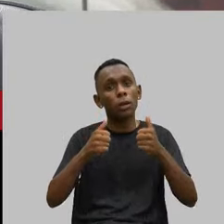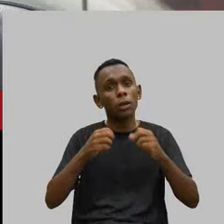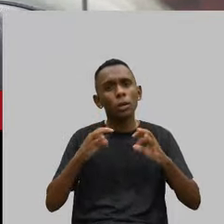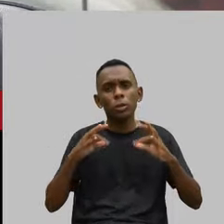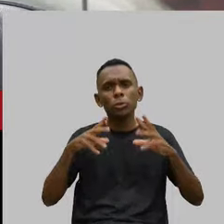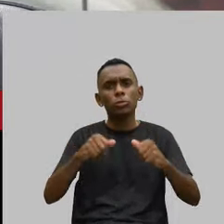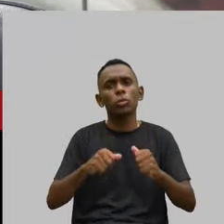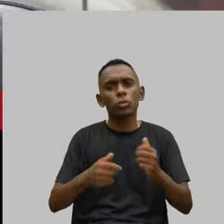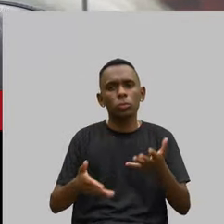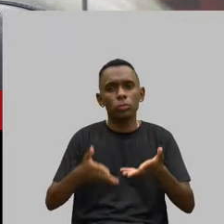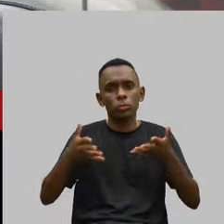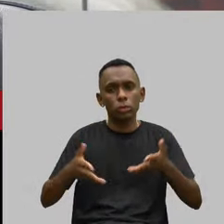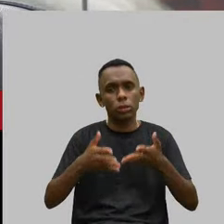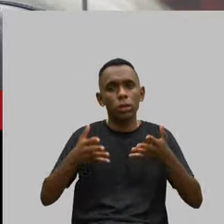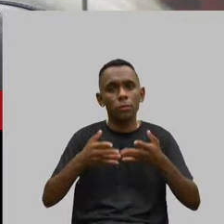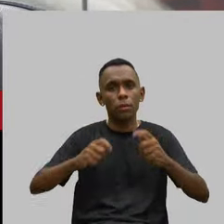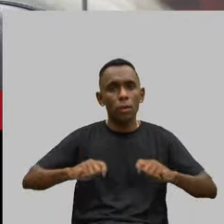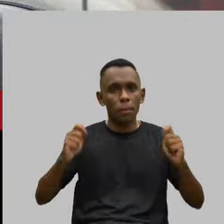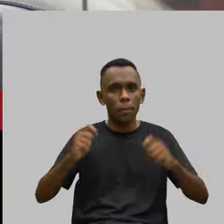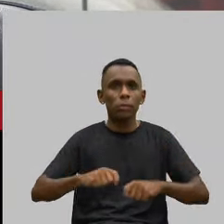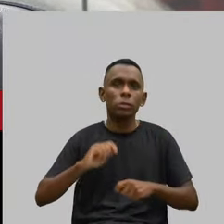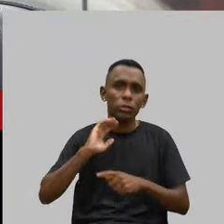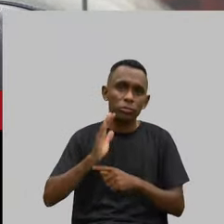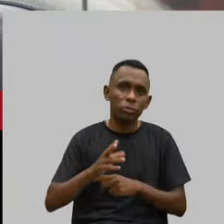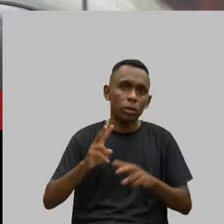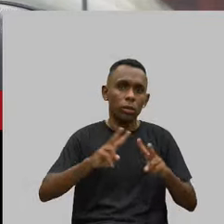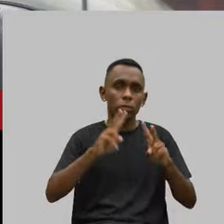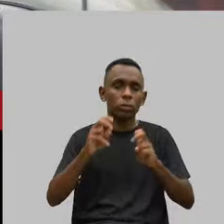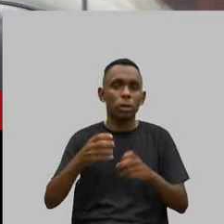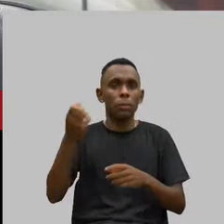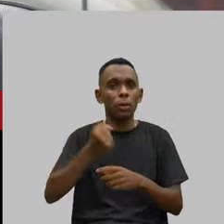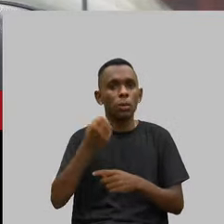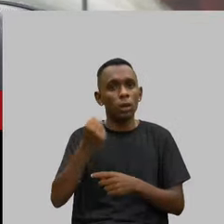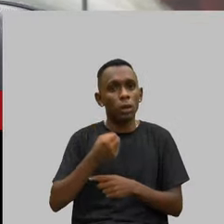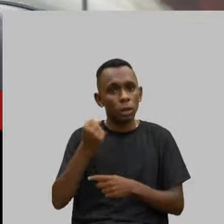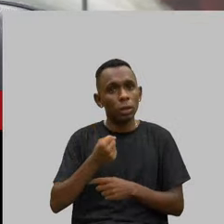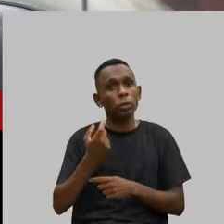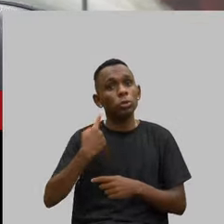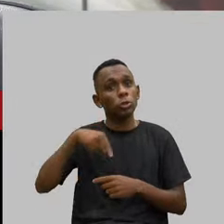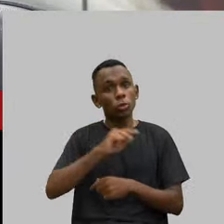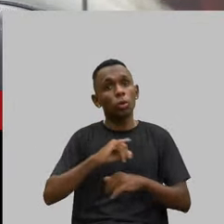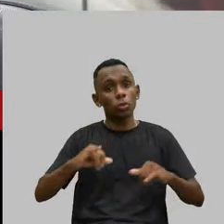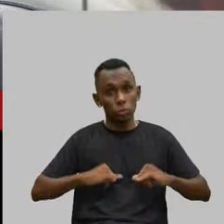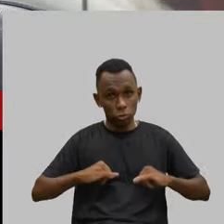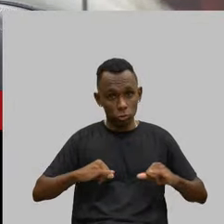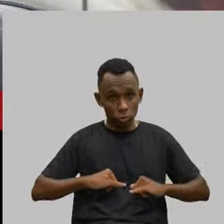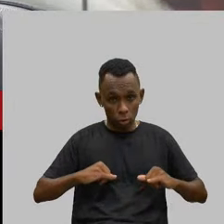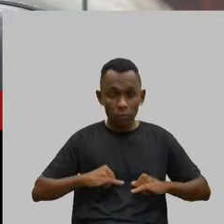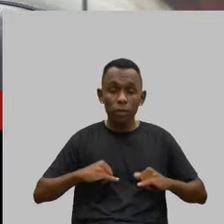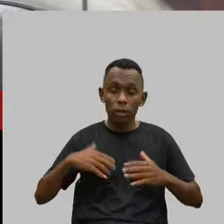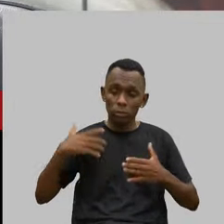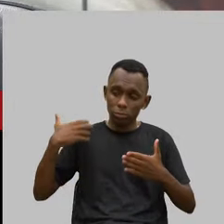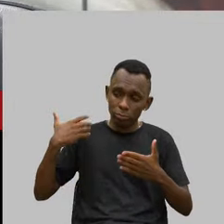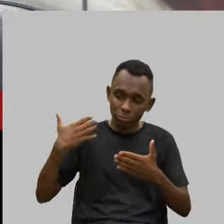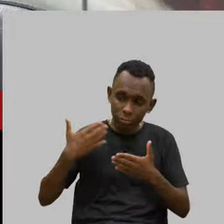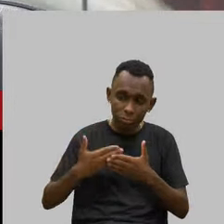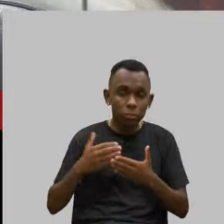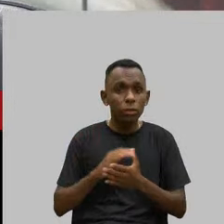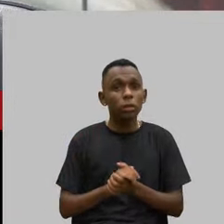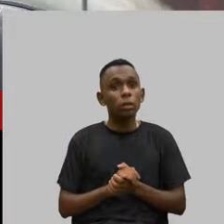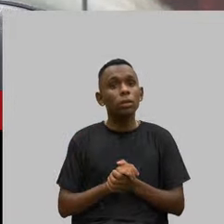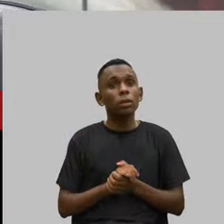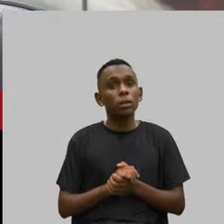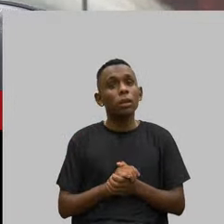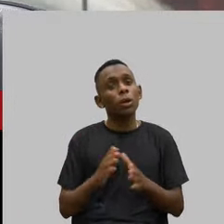incentivos possíveis já foram dados aí nessa questão do leite mas a gente tem sofrido muito recentemente e fica esse